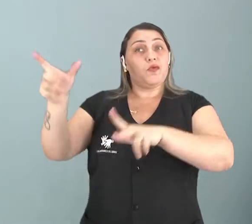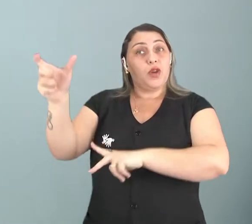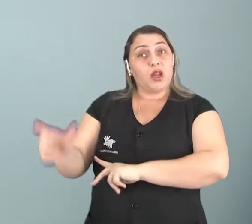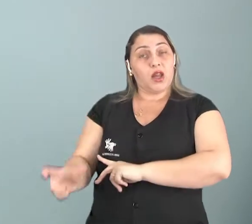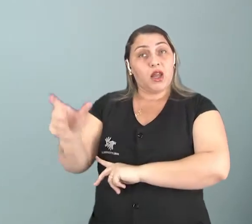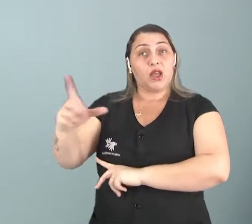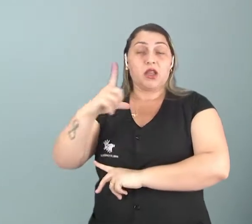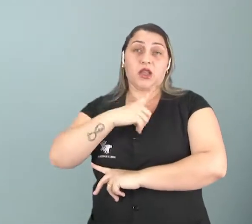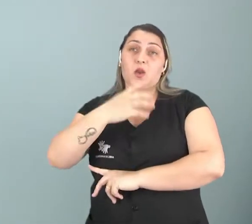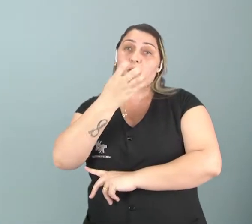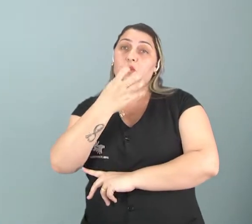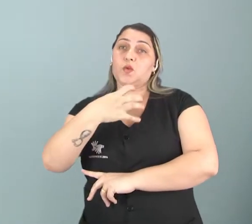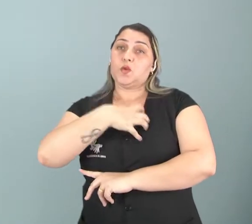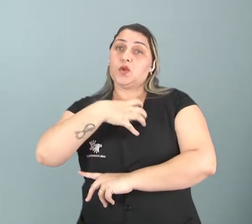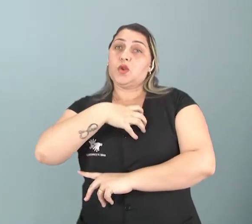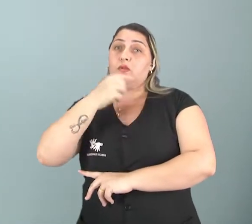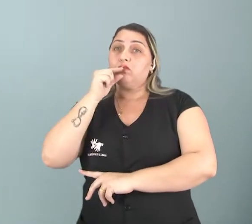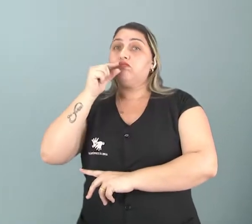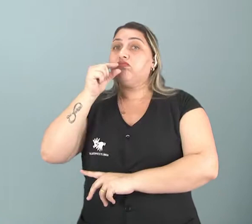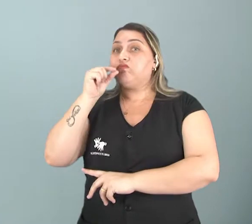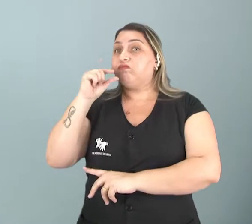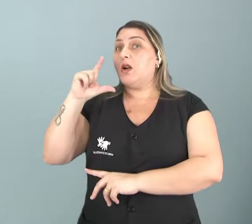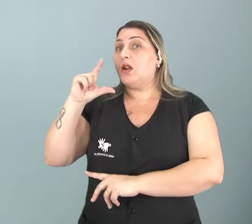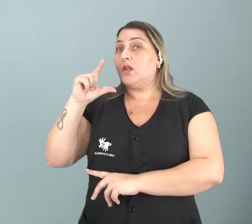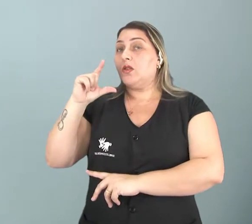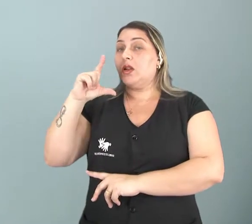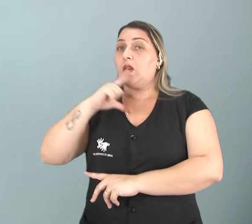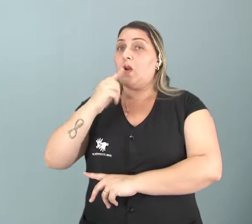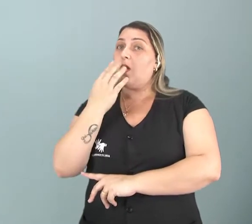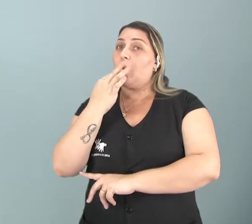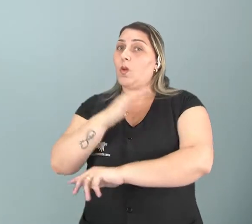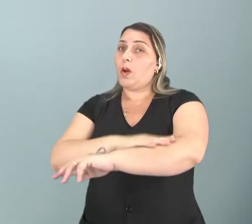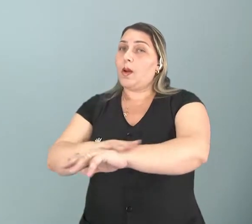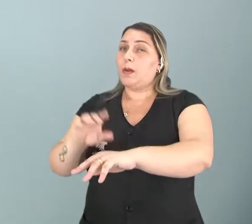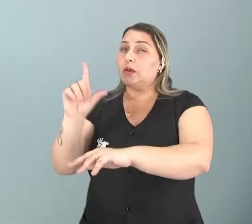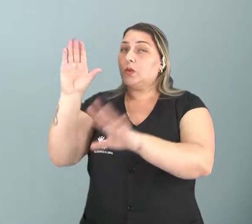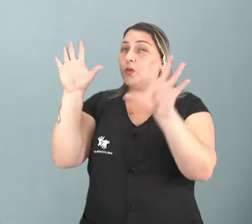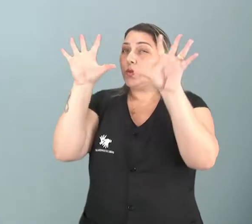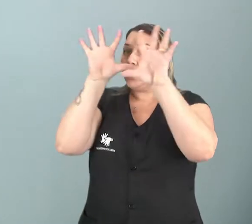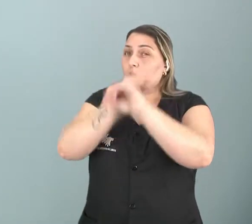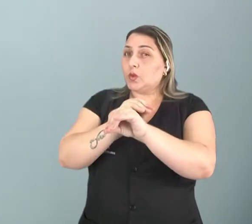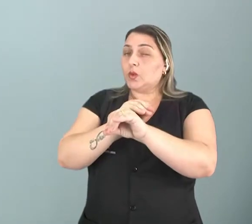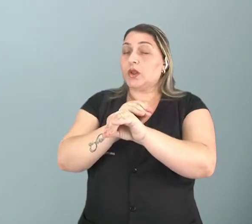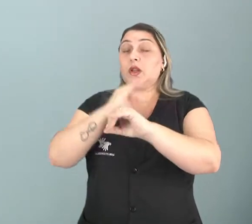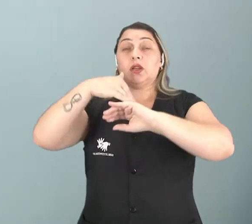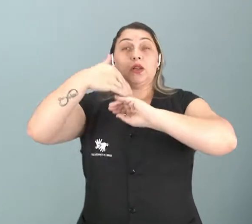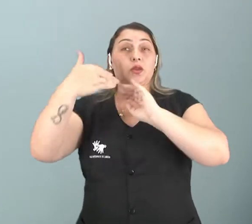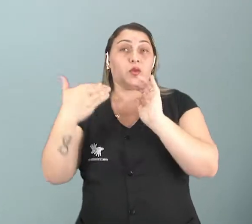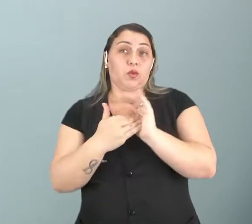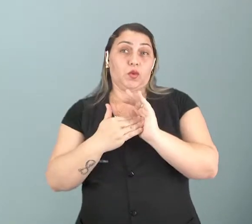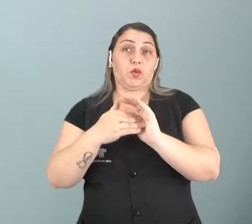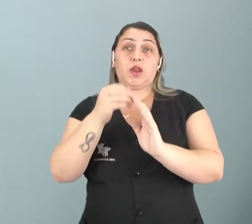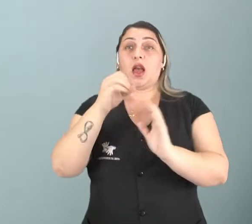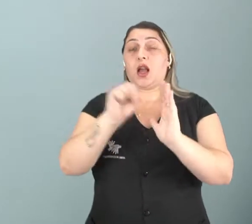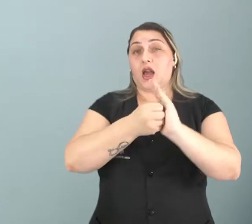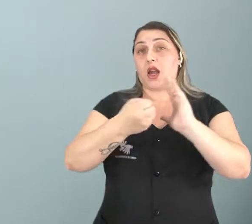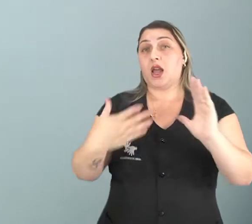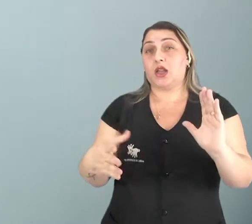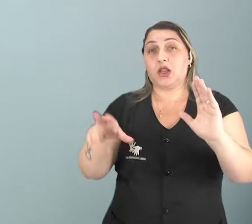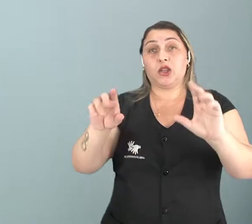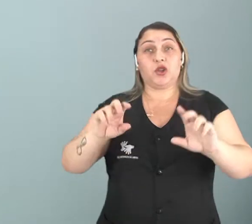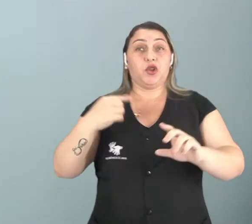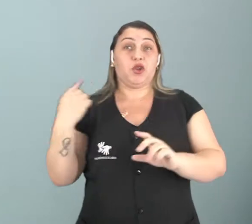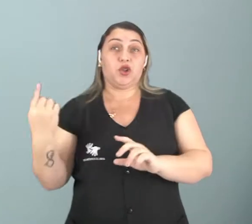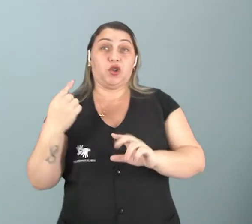alguém tem um formato da boca um pouco maior, porque a pessoa tem a cor da pele um pouquinho mais escura, e tudo isso são características